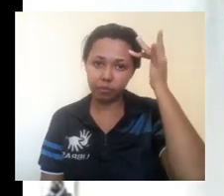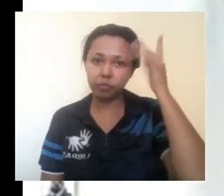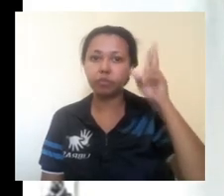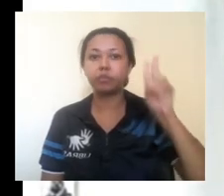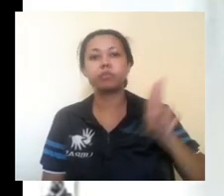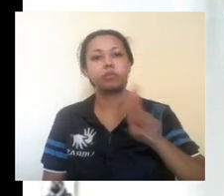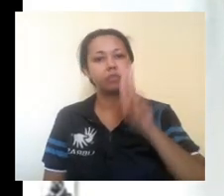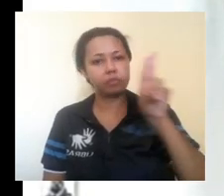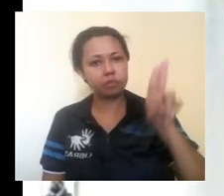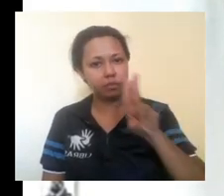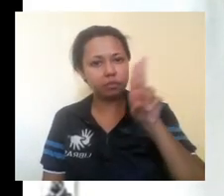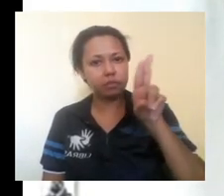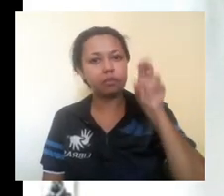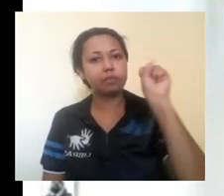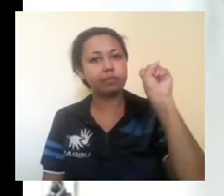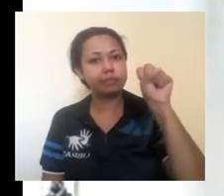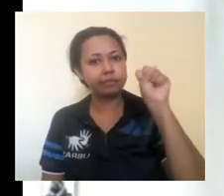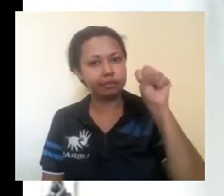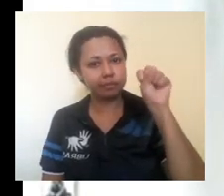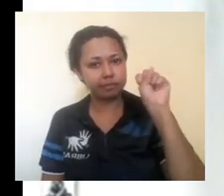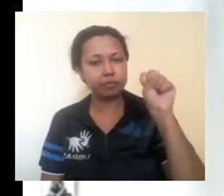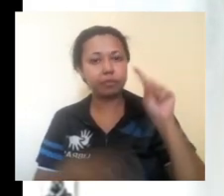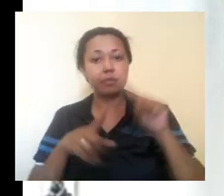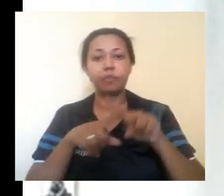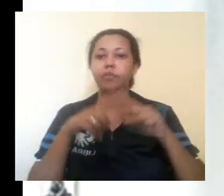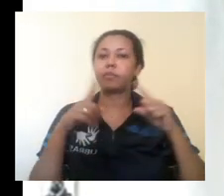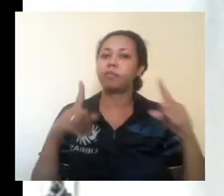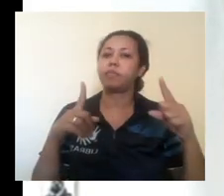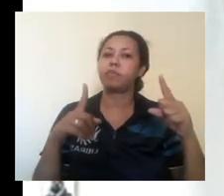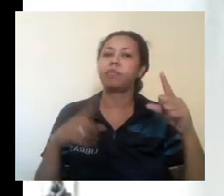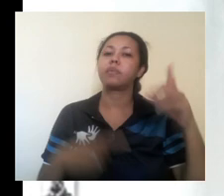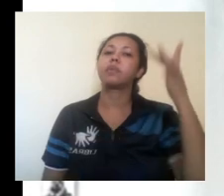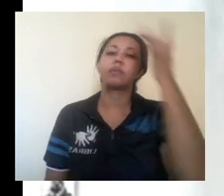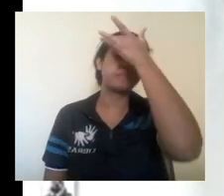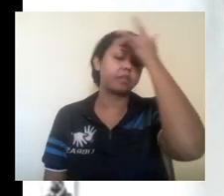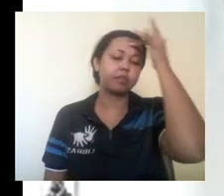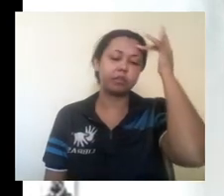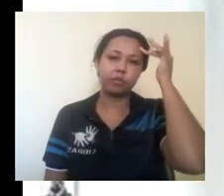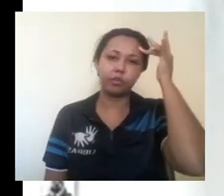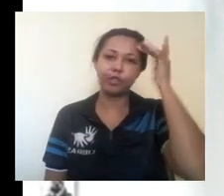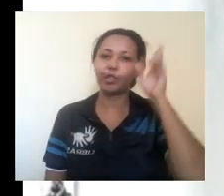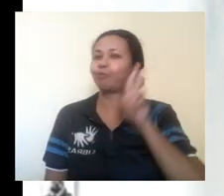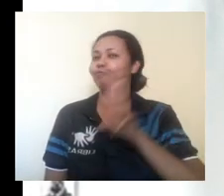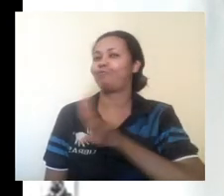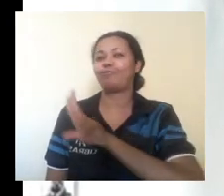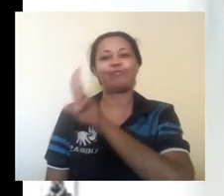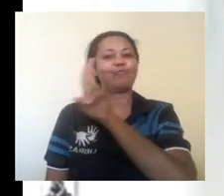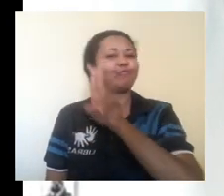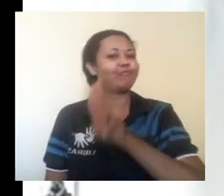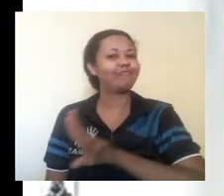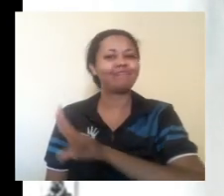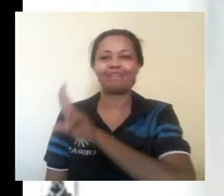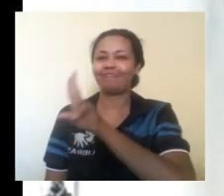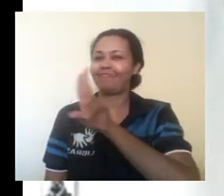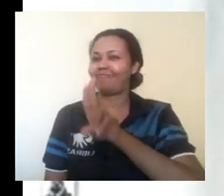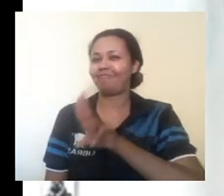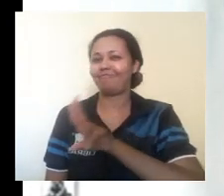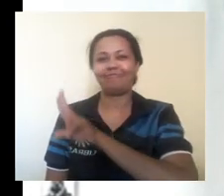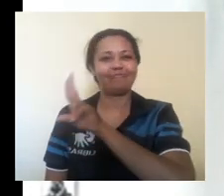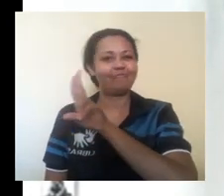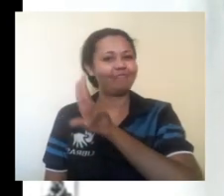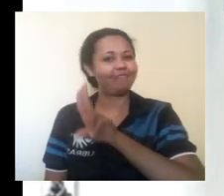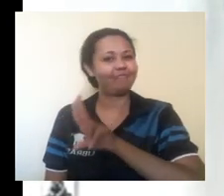vendo que existem pessoas que podem ser úteis para o reino de Deus ou as que escolhem ser